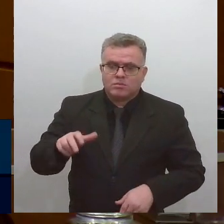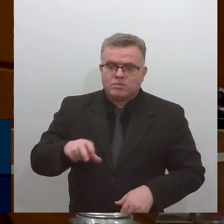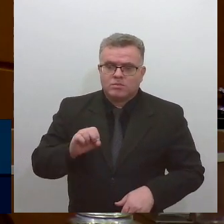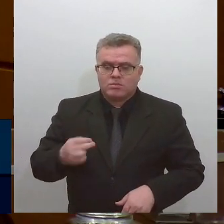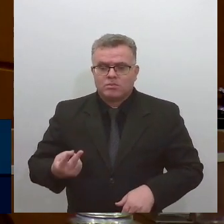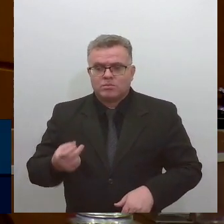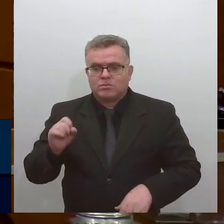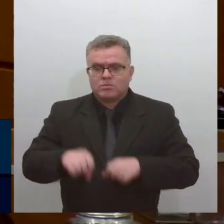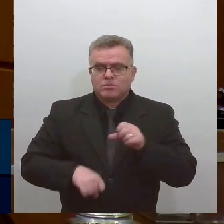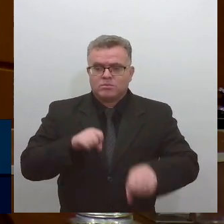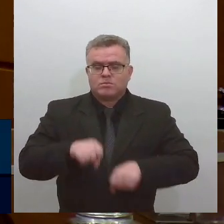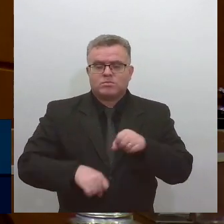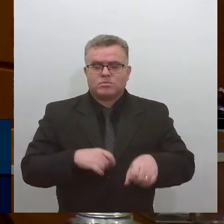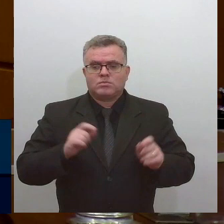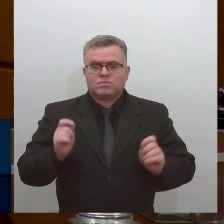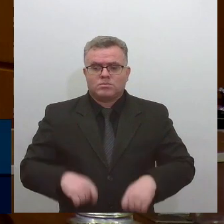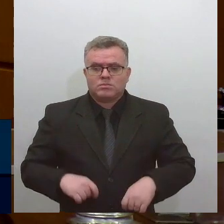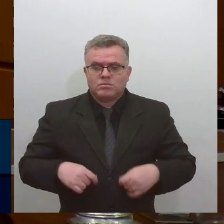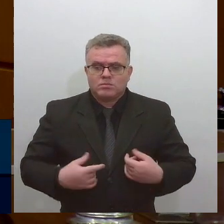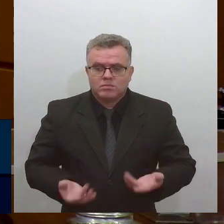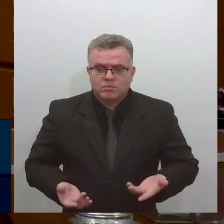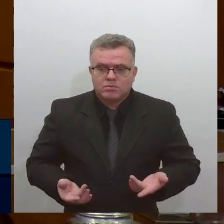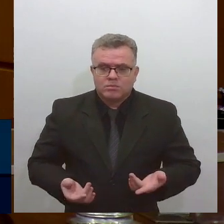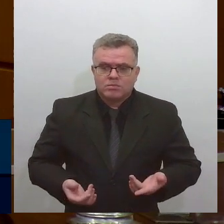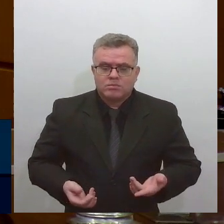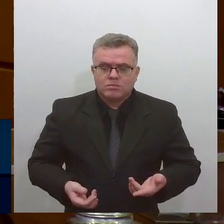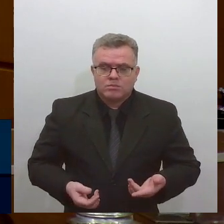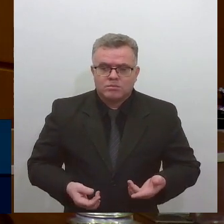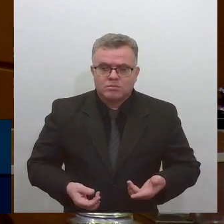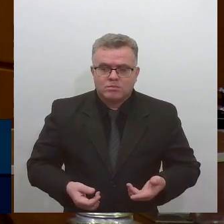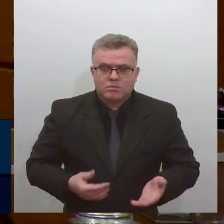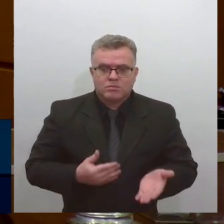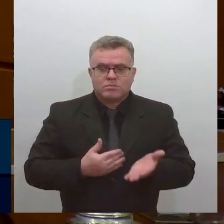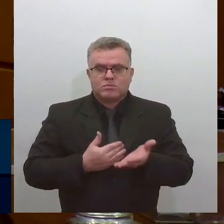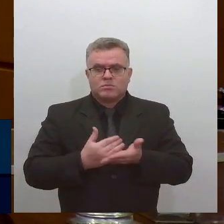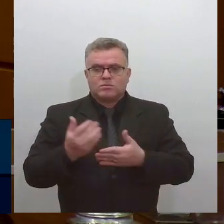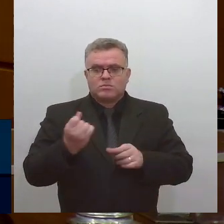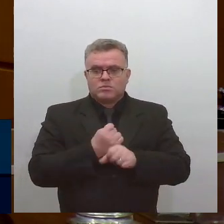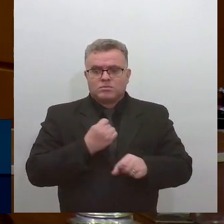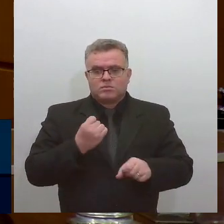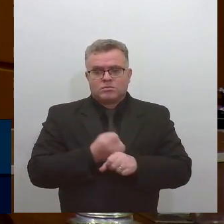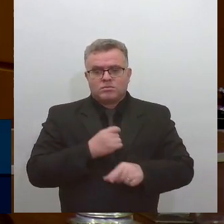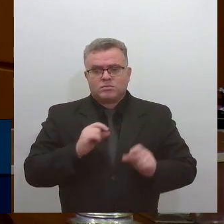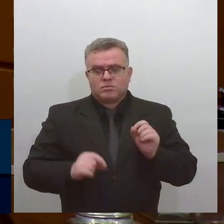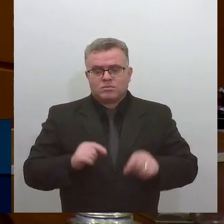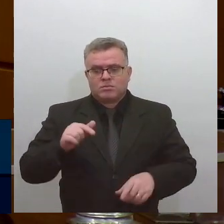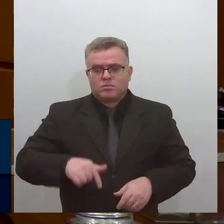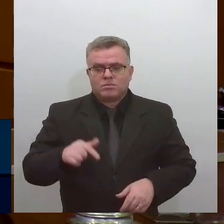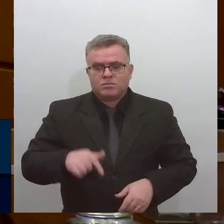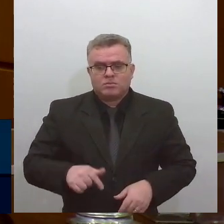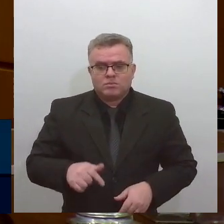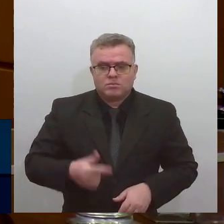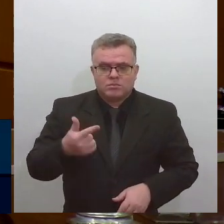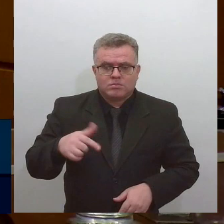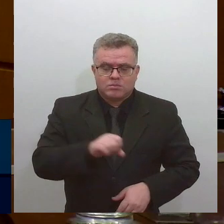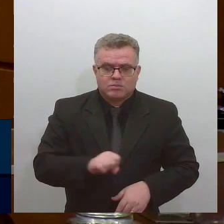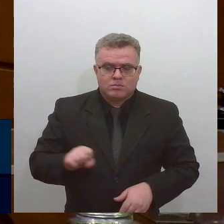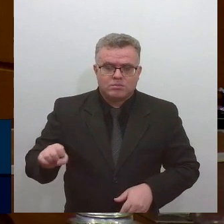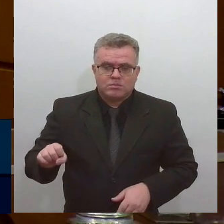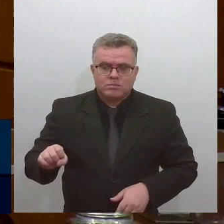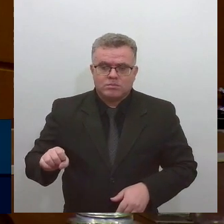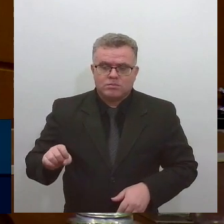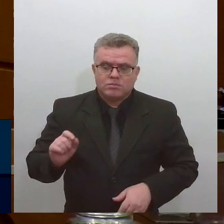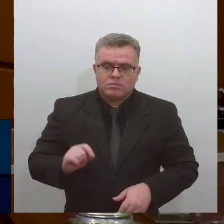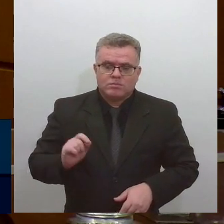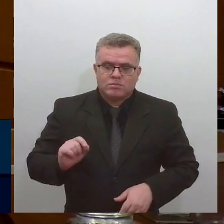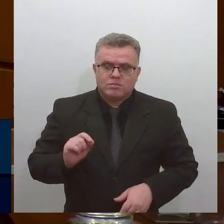ela ela deve iniciar a sua construção agora no segundo semestre porque eh Há os elementos de projeto